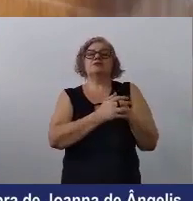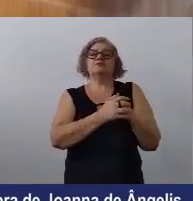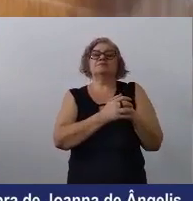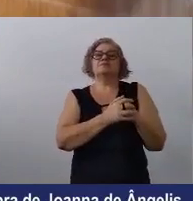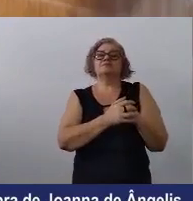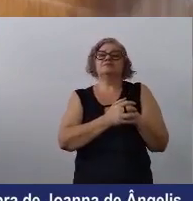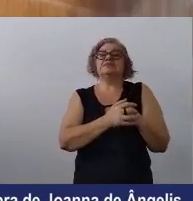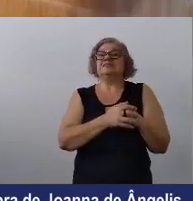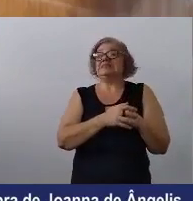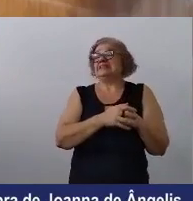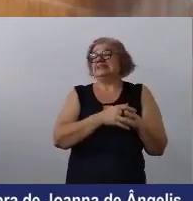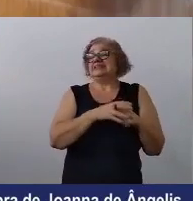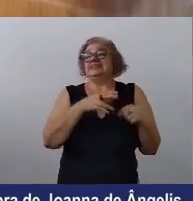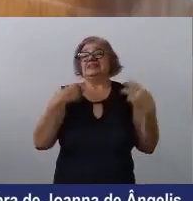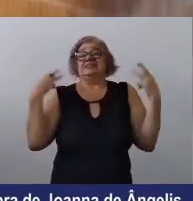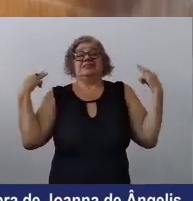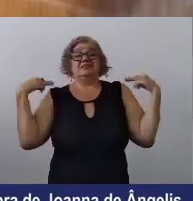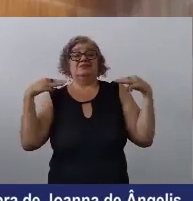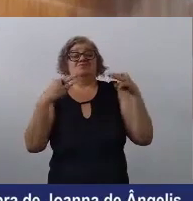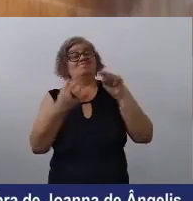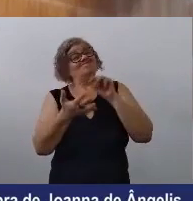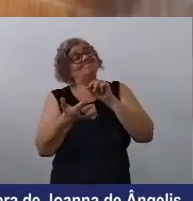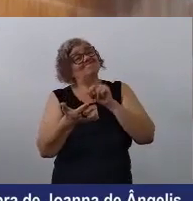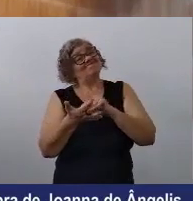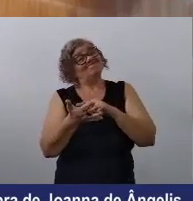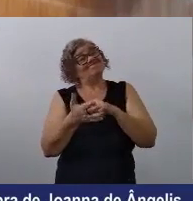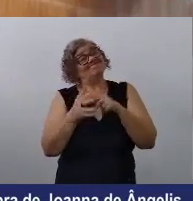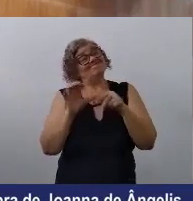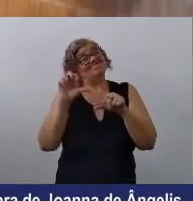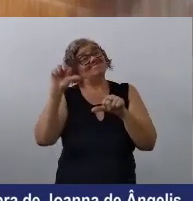autoritário, cujos valores morais não eram